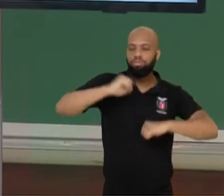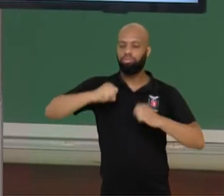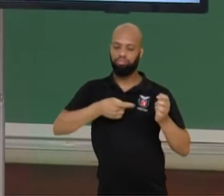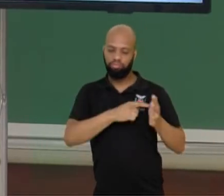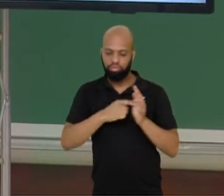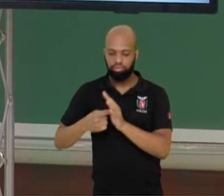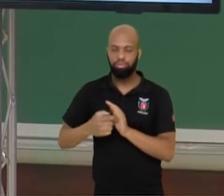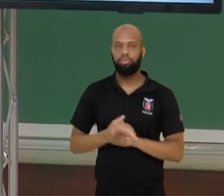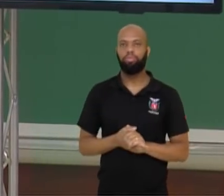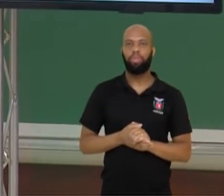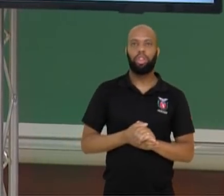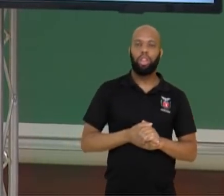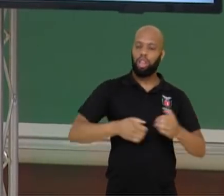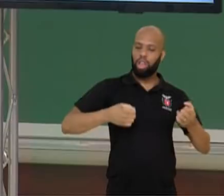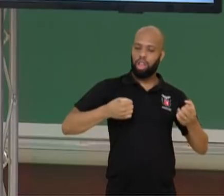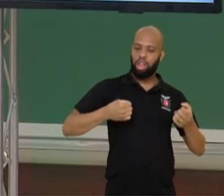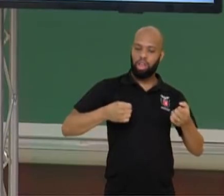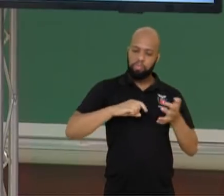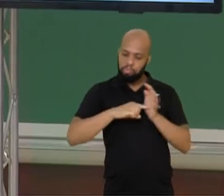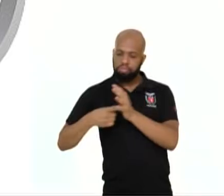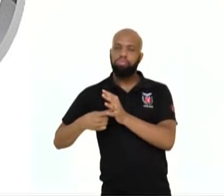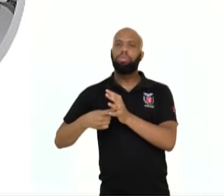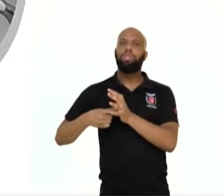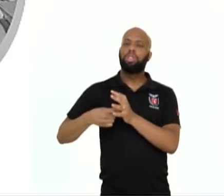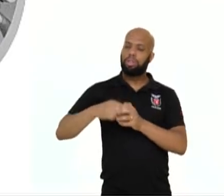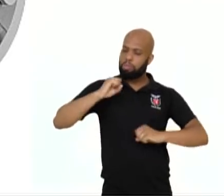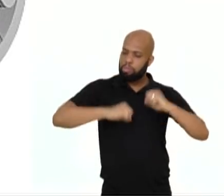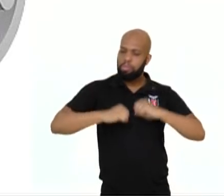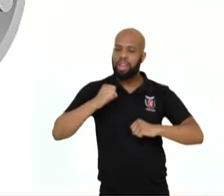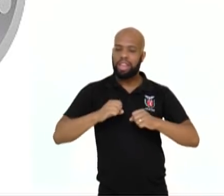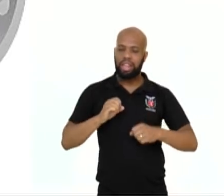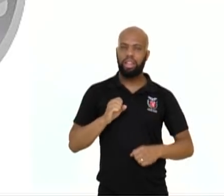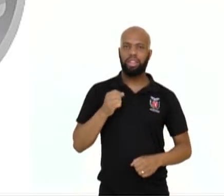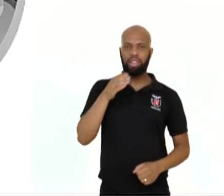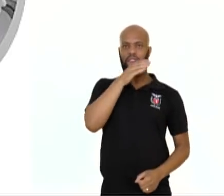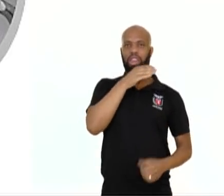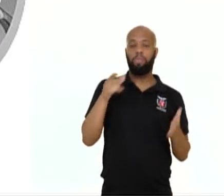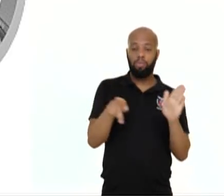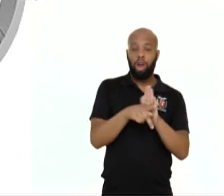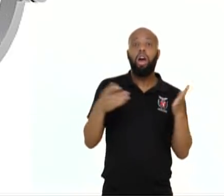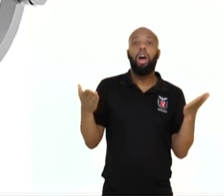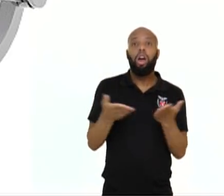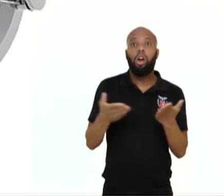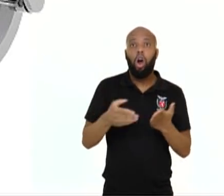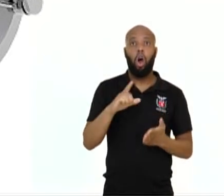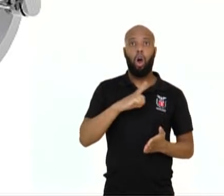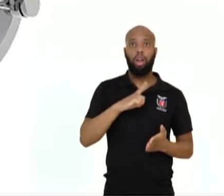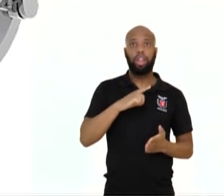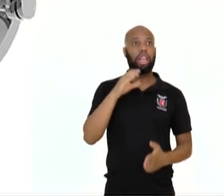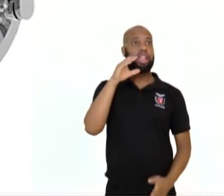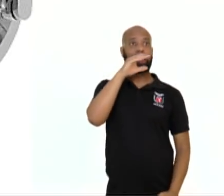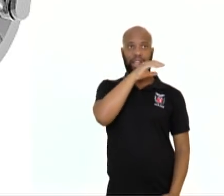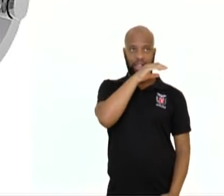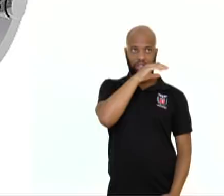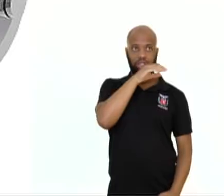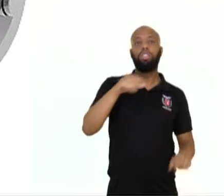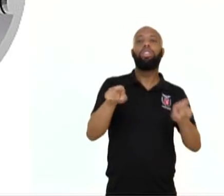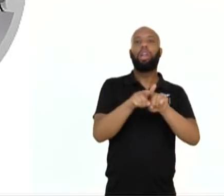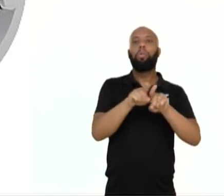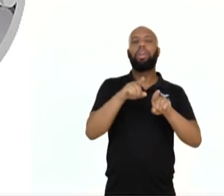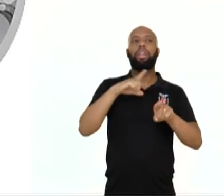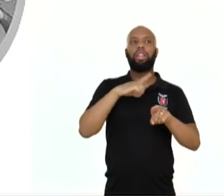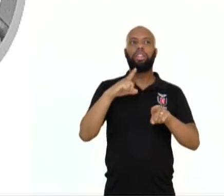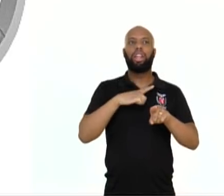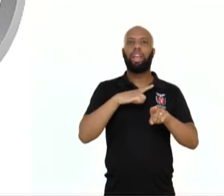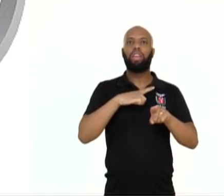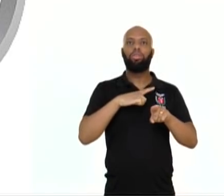As máquinas térmicas na atualidade, tá? Então, primeiro, vamos lembrar, as máquinas térmicas têm uma fonte quente, tem o trabalho que está